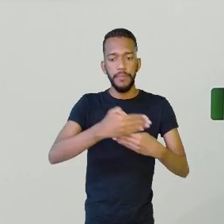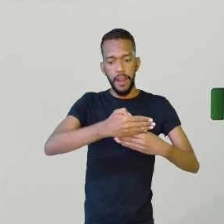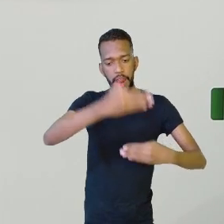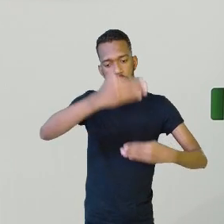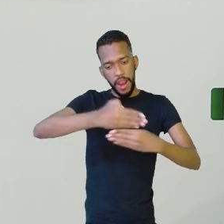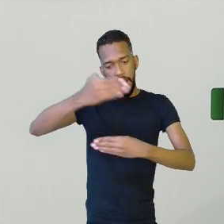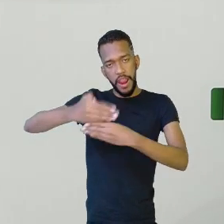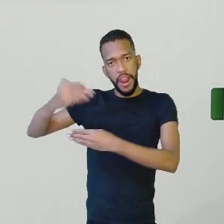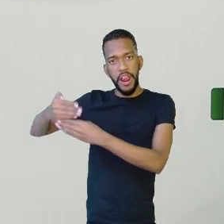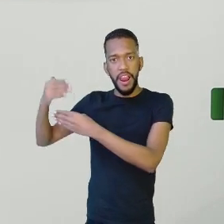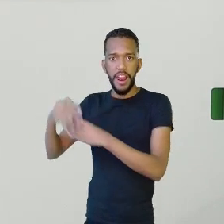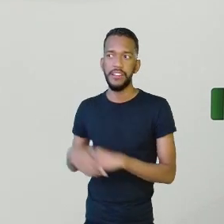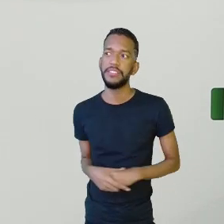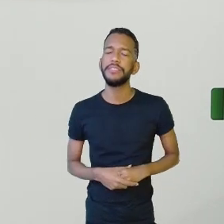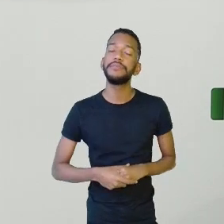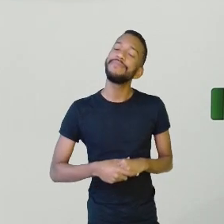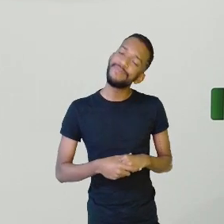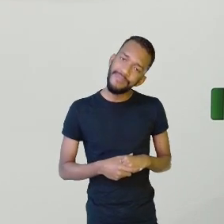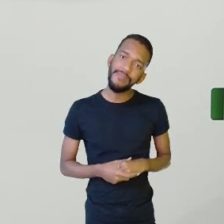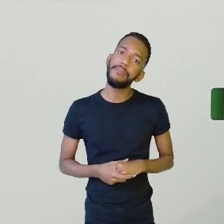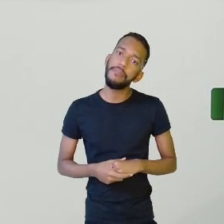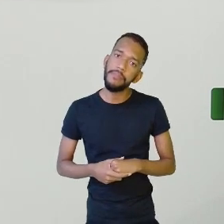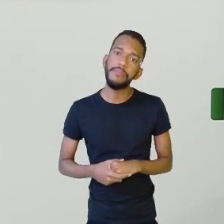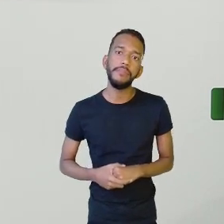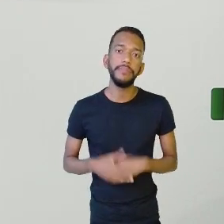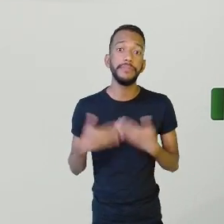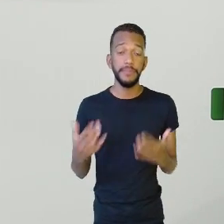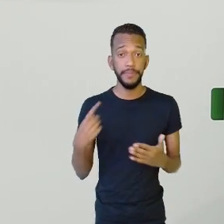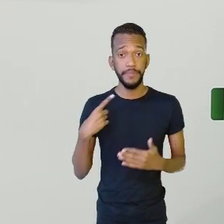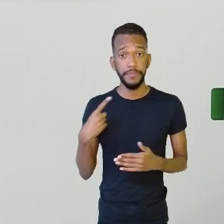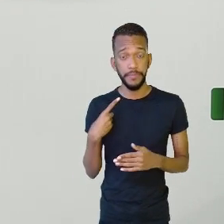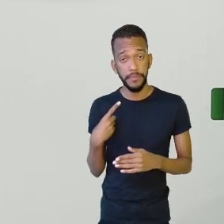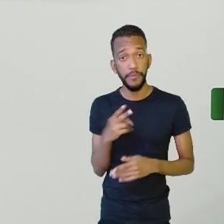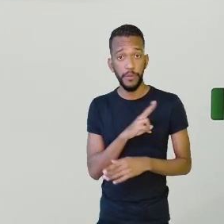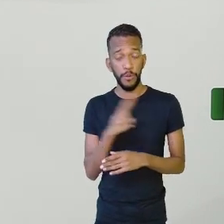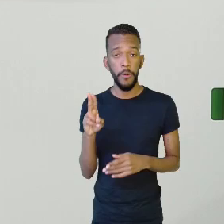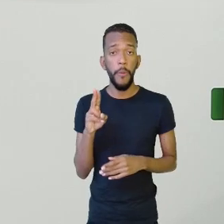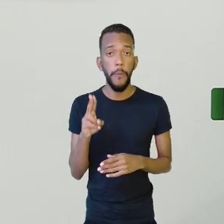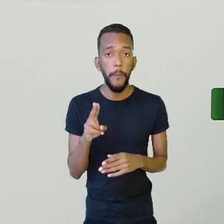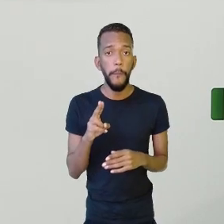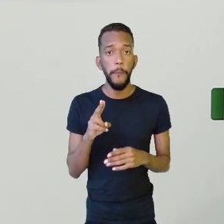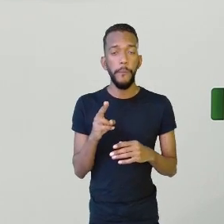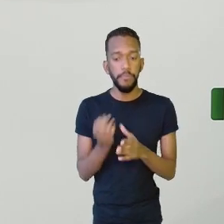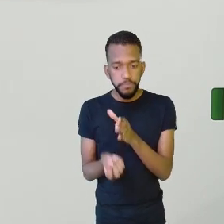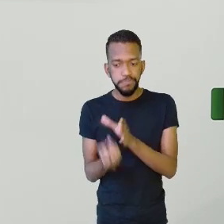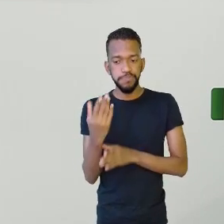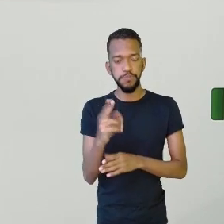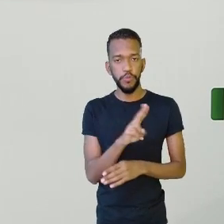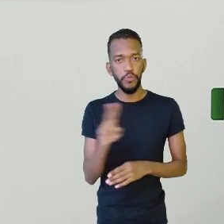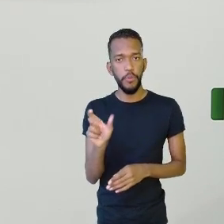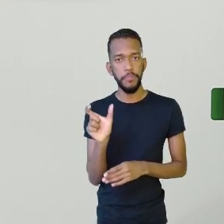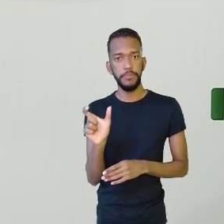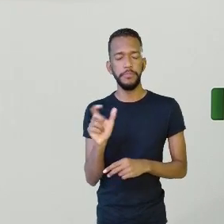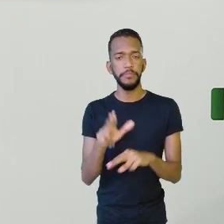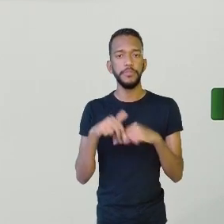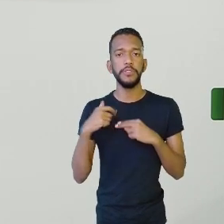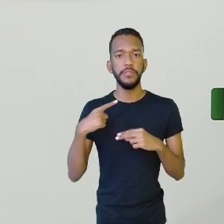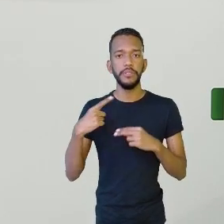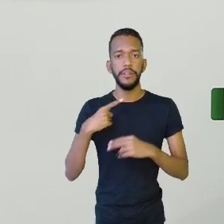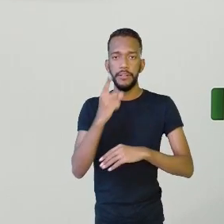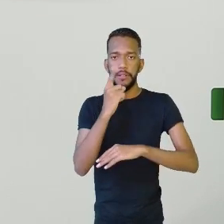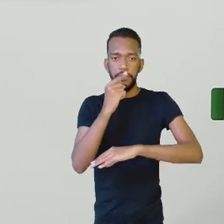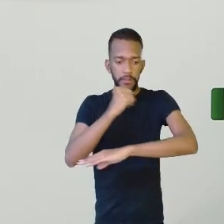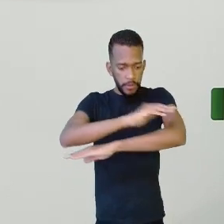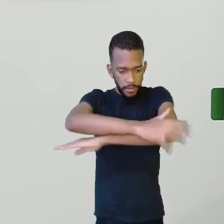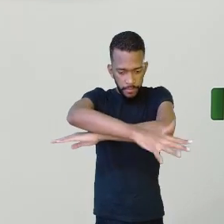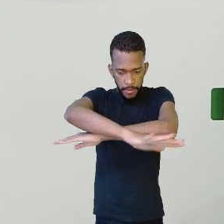escolhos. Então, essa é a origem do nosso nome, justamente por Recife ele possuir tantas águas ao